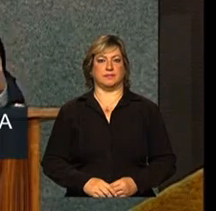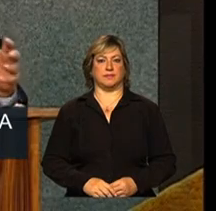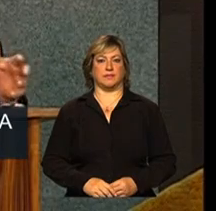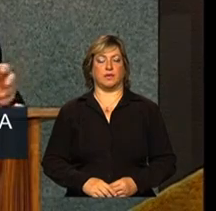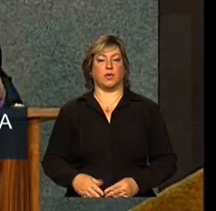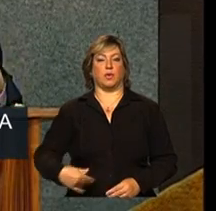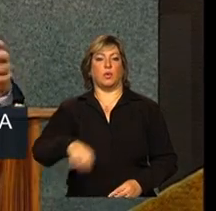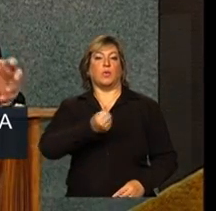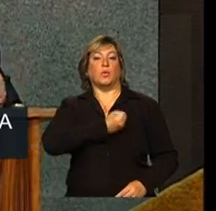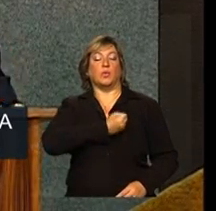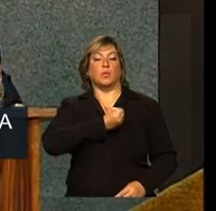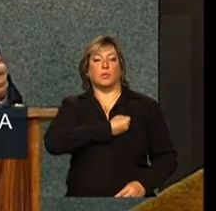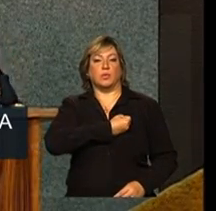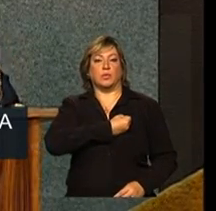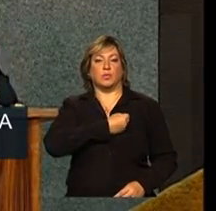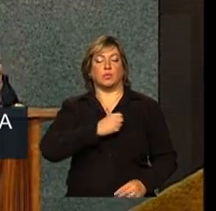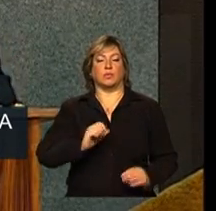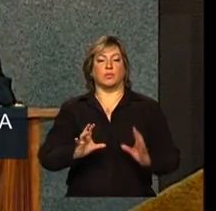Os números